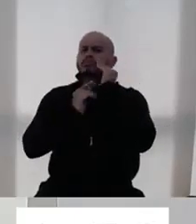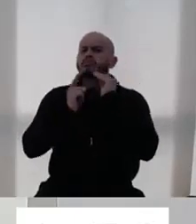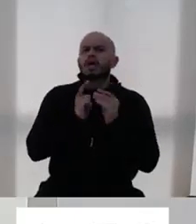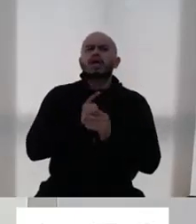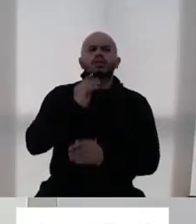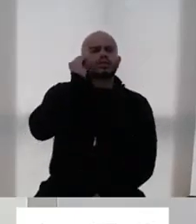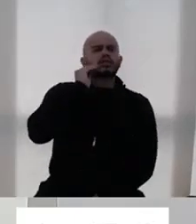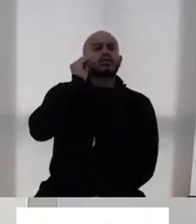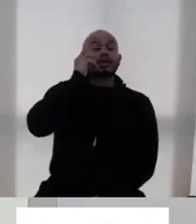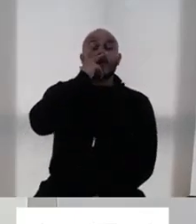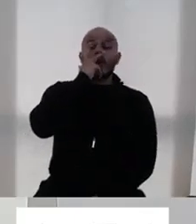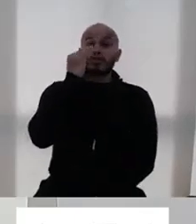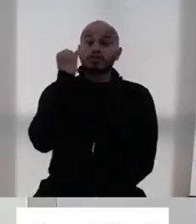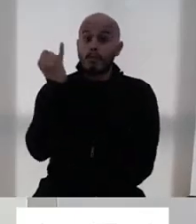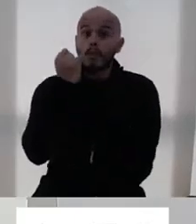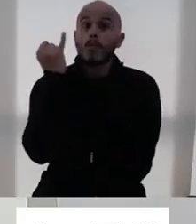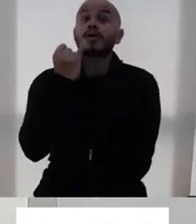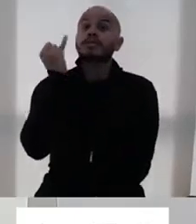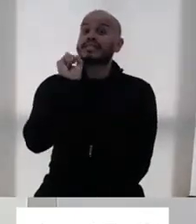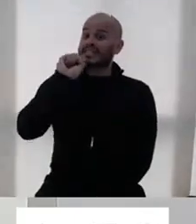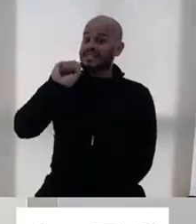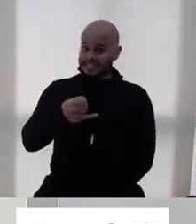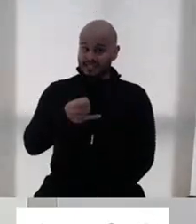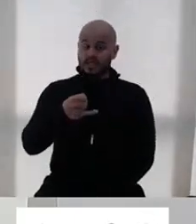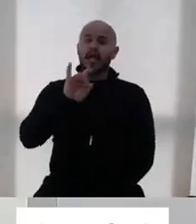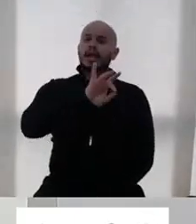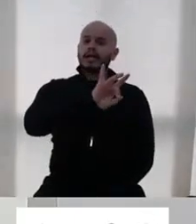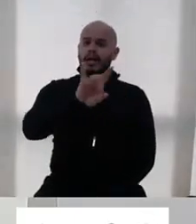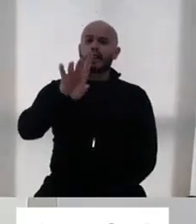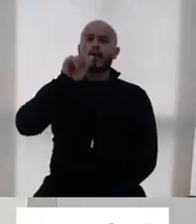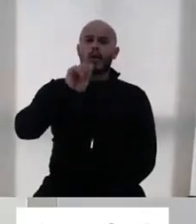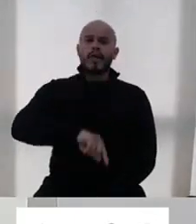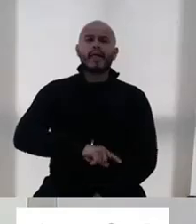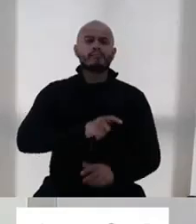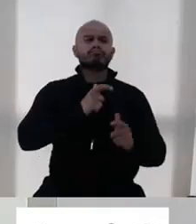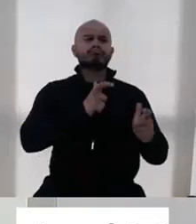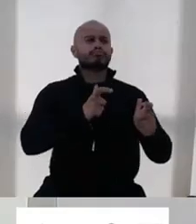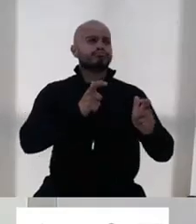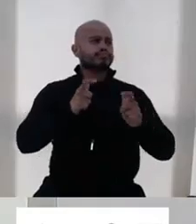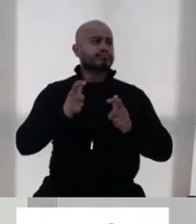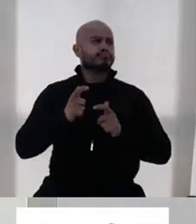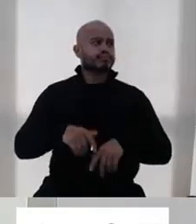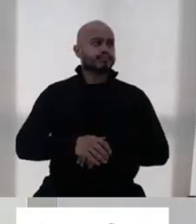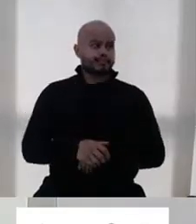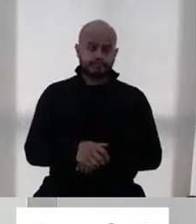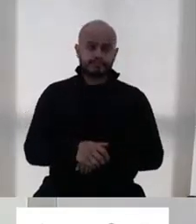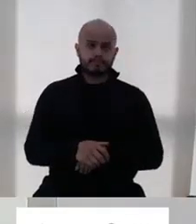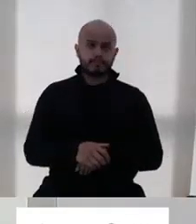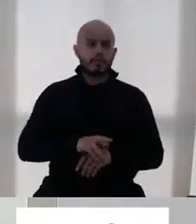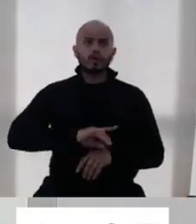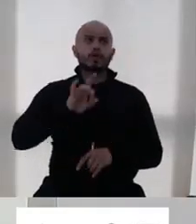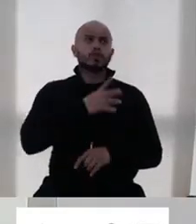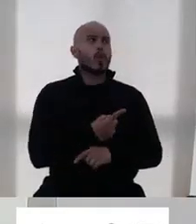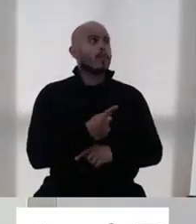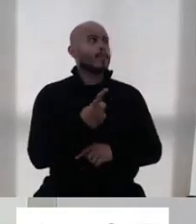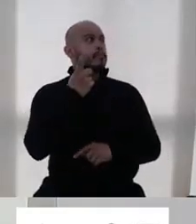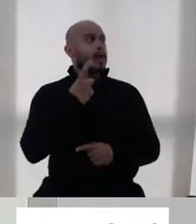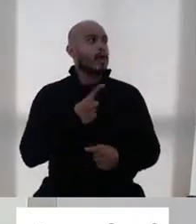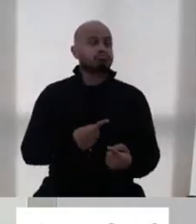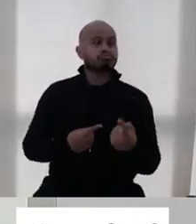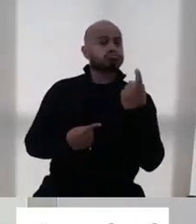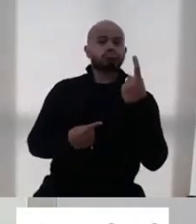acho que cada um de nós é uma parte disso. Cada um de todos os defensores, não os primeiros que entraram, nem